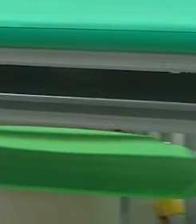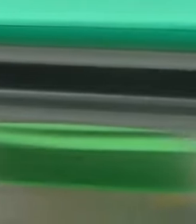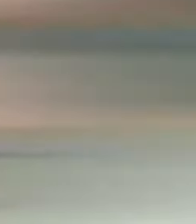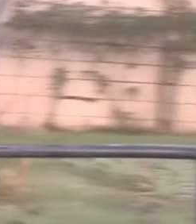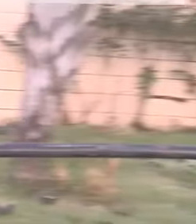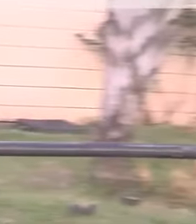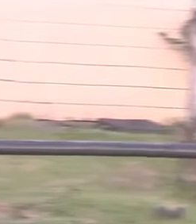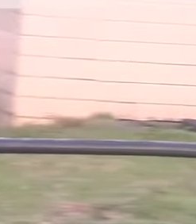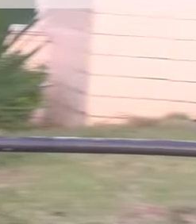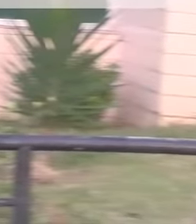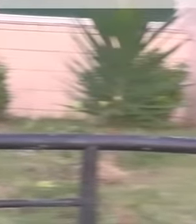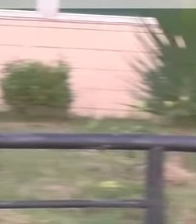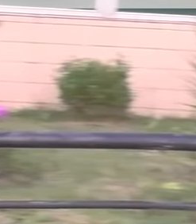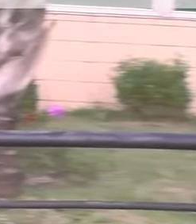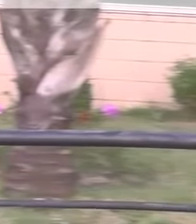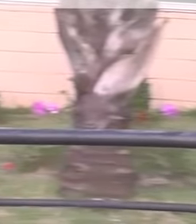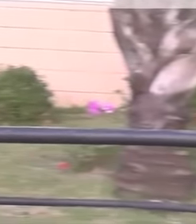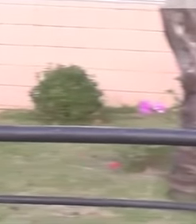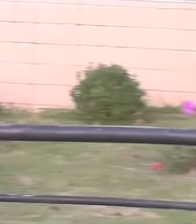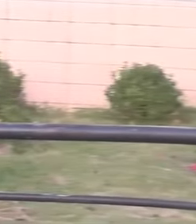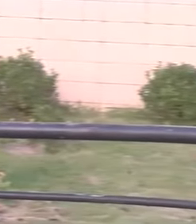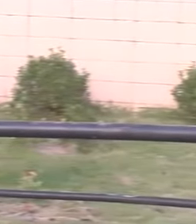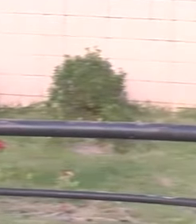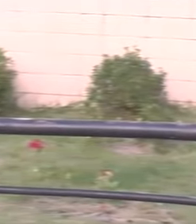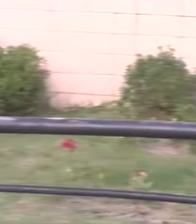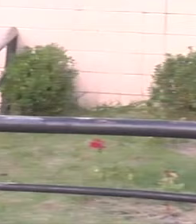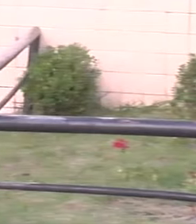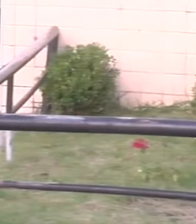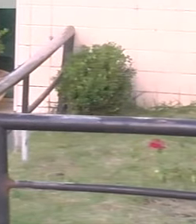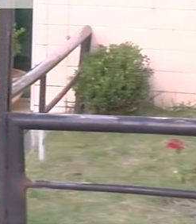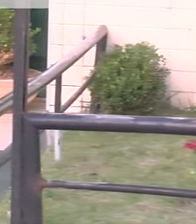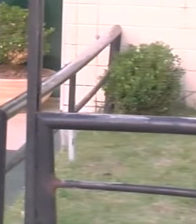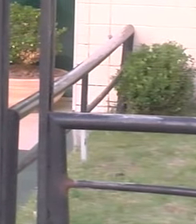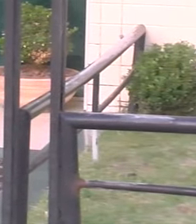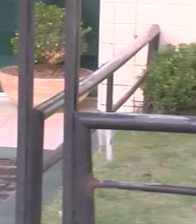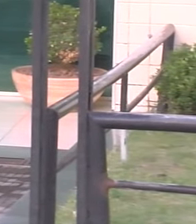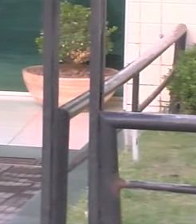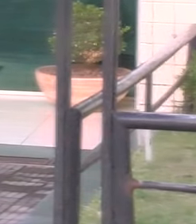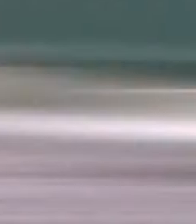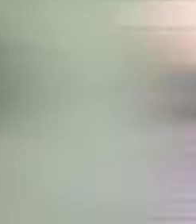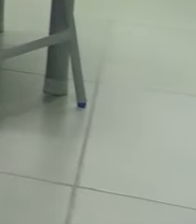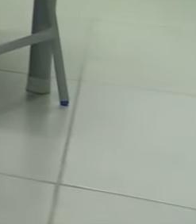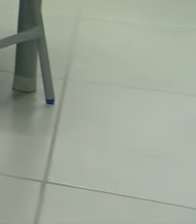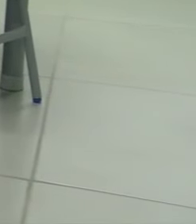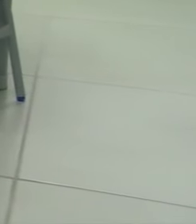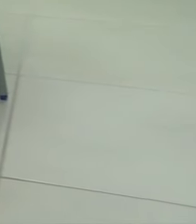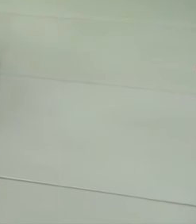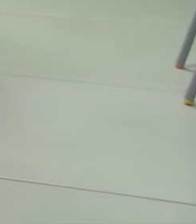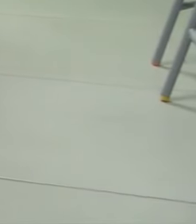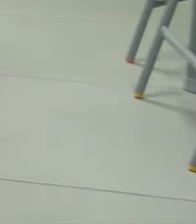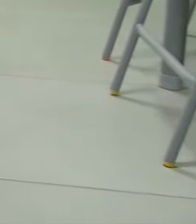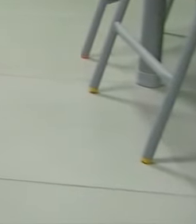99866-7777. Rua Desembargador Amílcar de Castro, 140, Buritis. Acesse